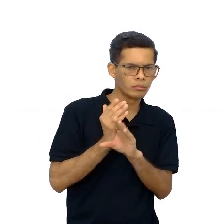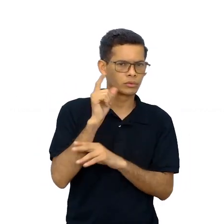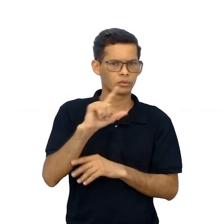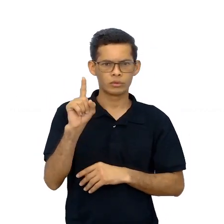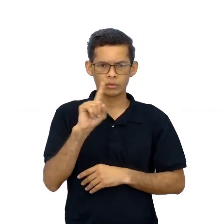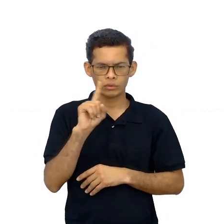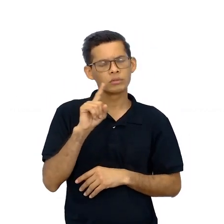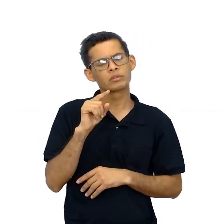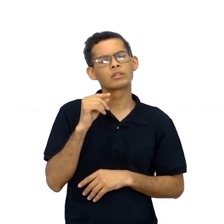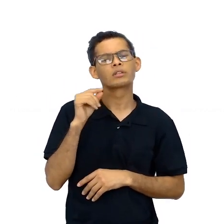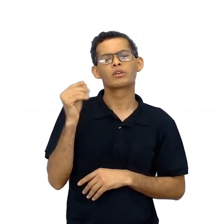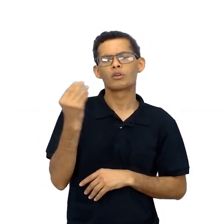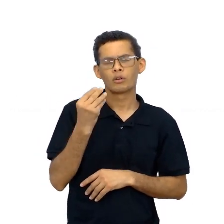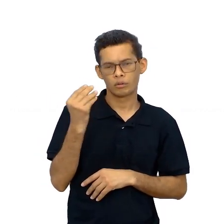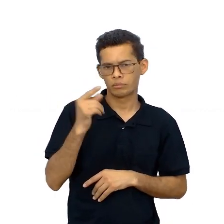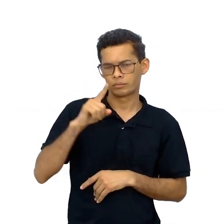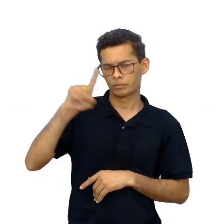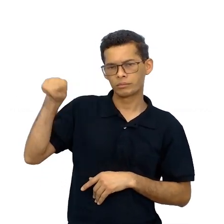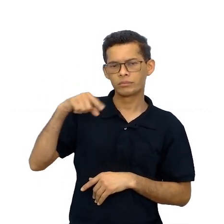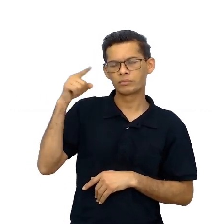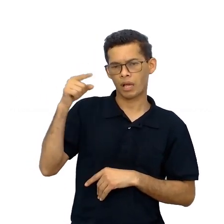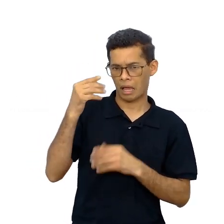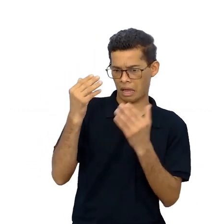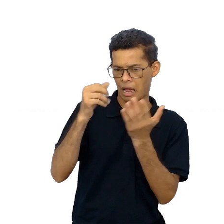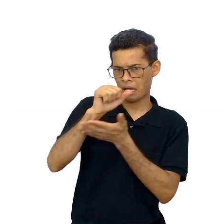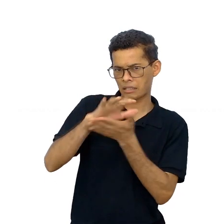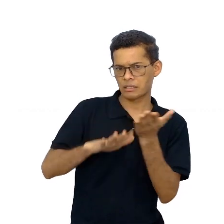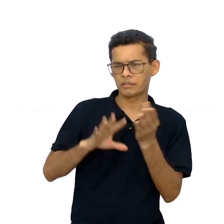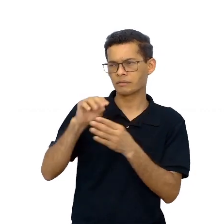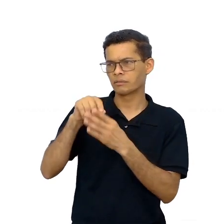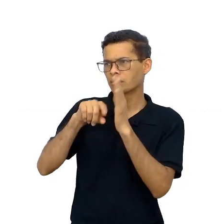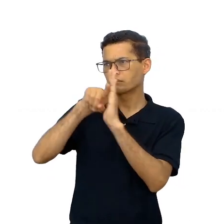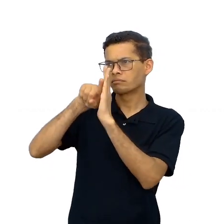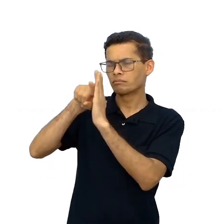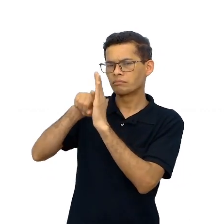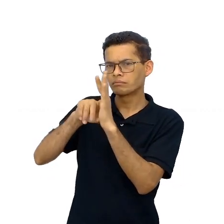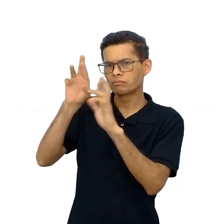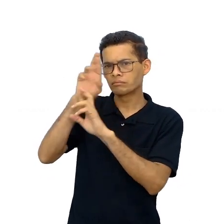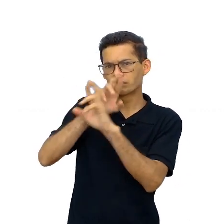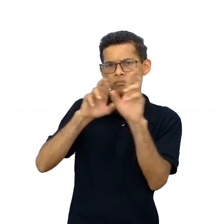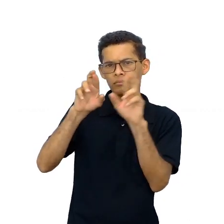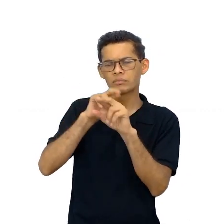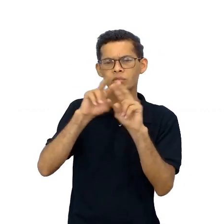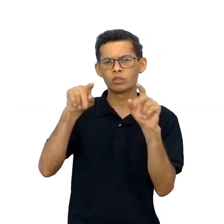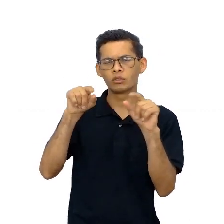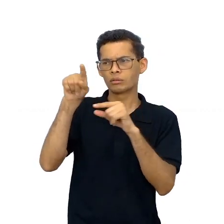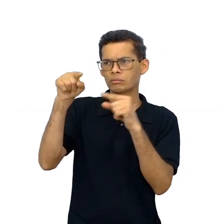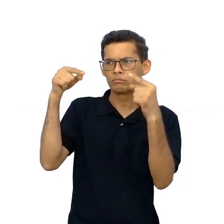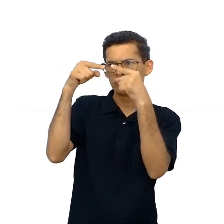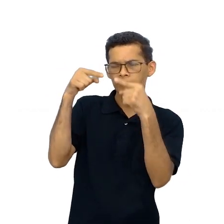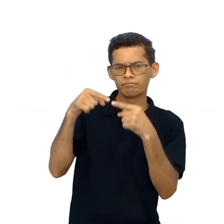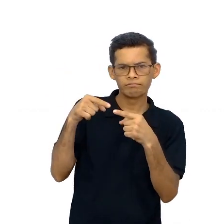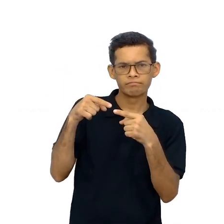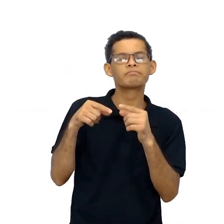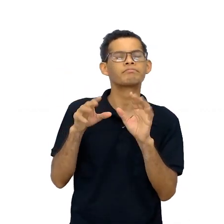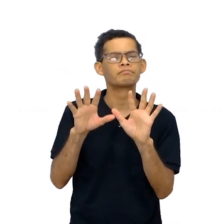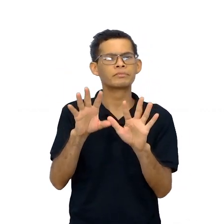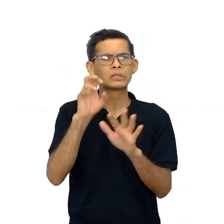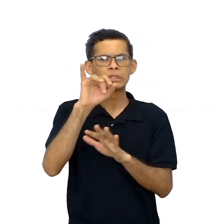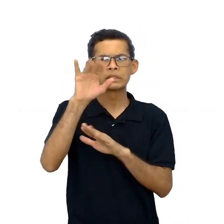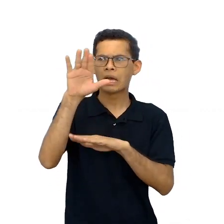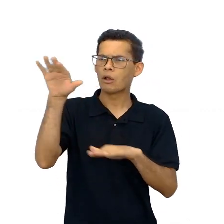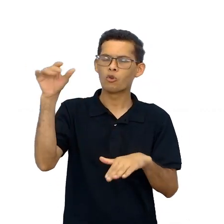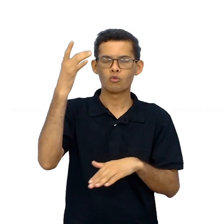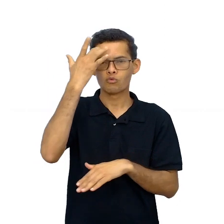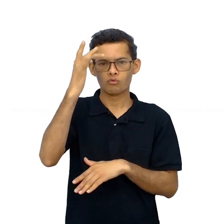estudantes corresponderem em triângulos semelhantes por meio da conservação aqui dos ângulos internos correspondentes. Então, se eles não conseguirem, se eles